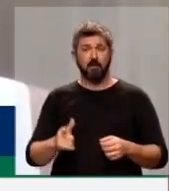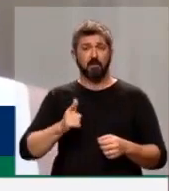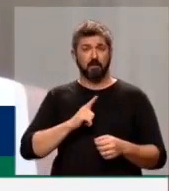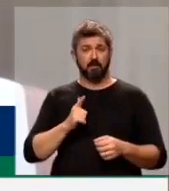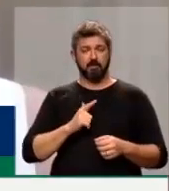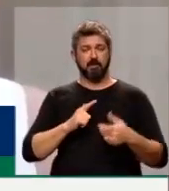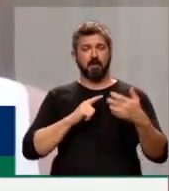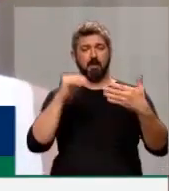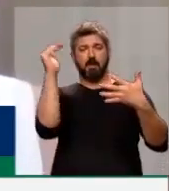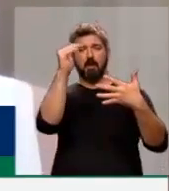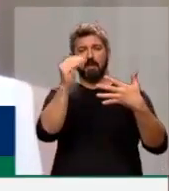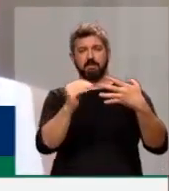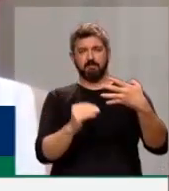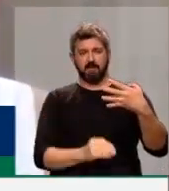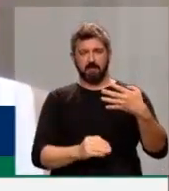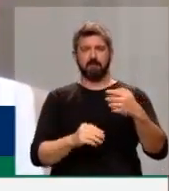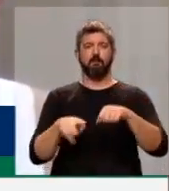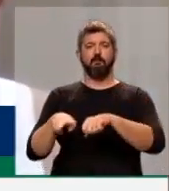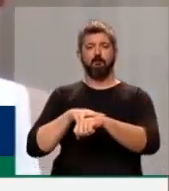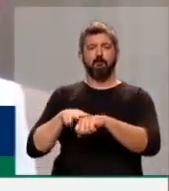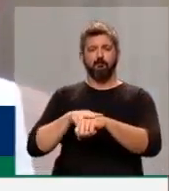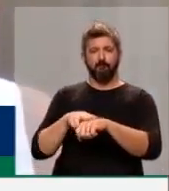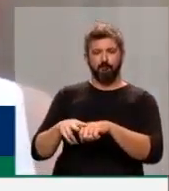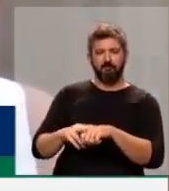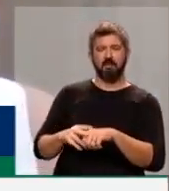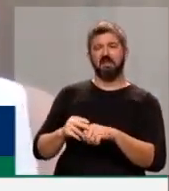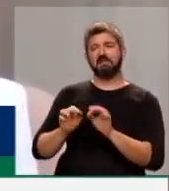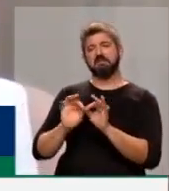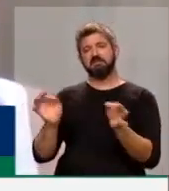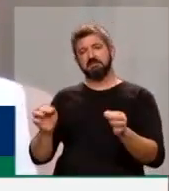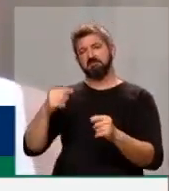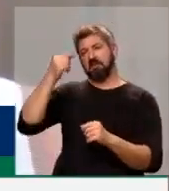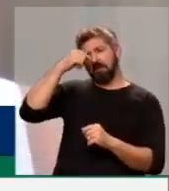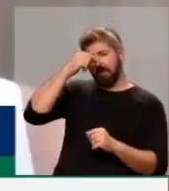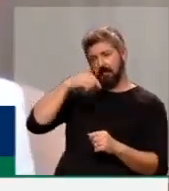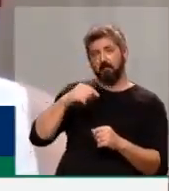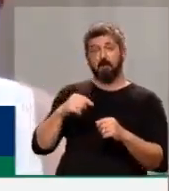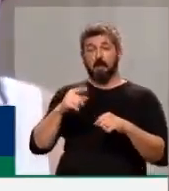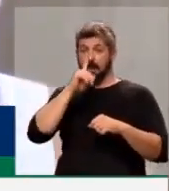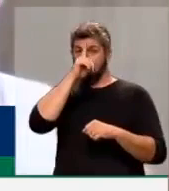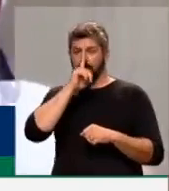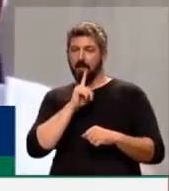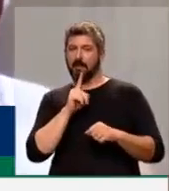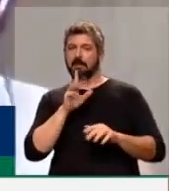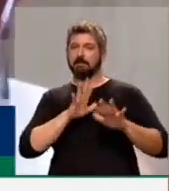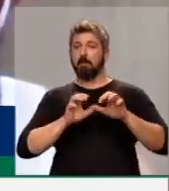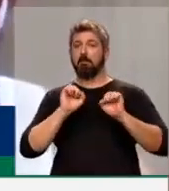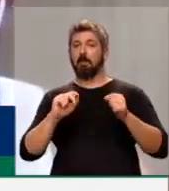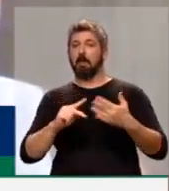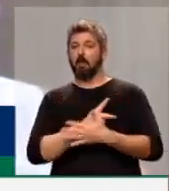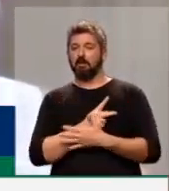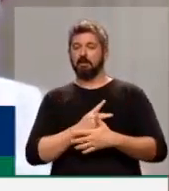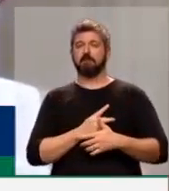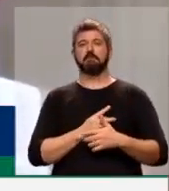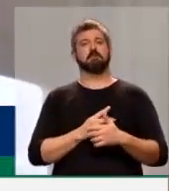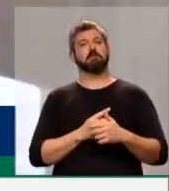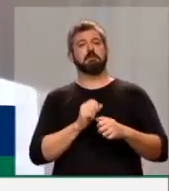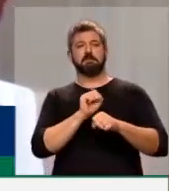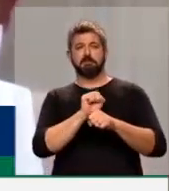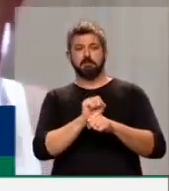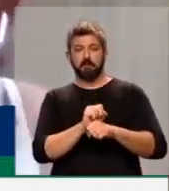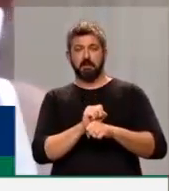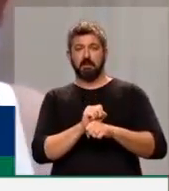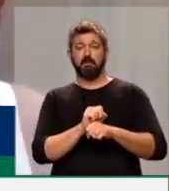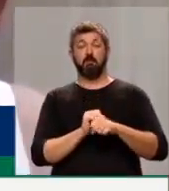uma classificação de vermelho, que é aquele que tem que ser atendido imediatamente, o amarelo, que pode esperar,